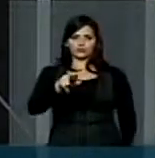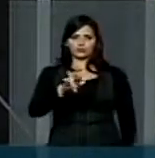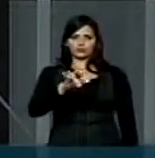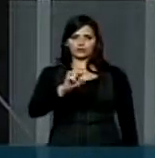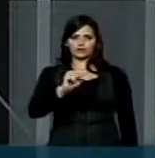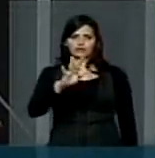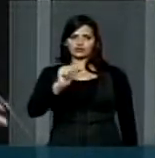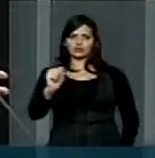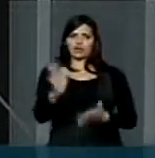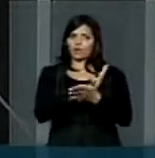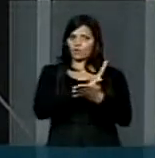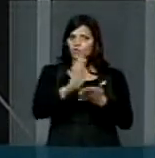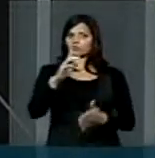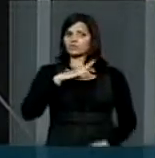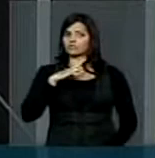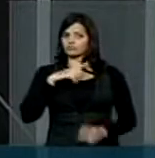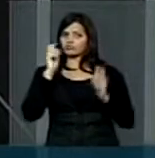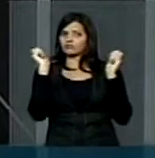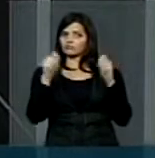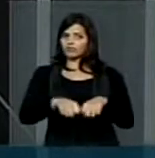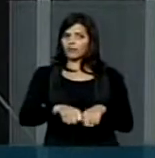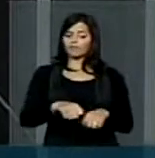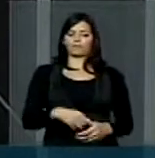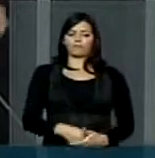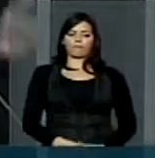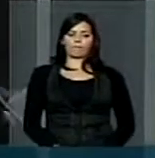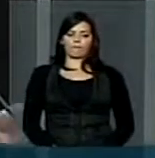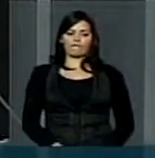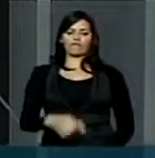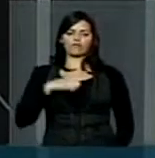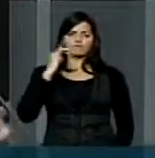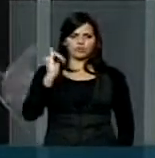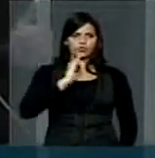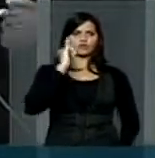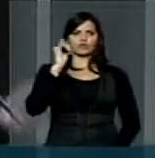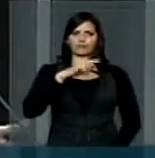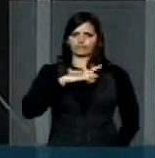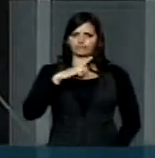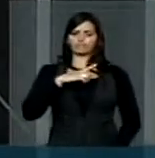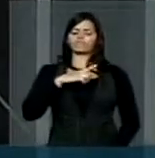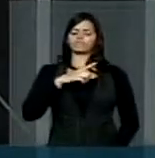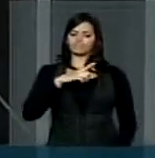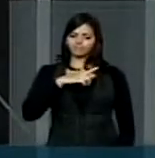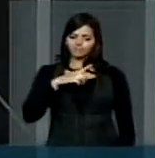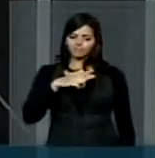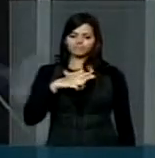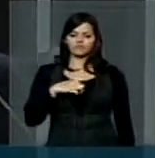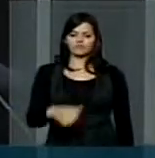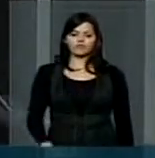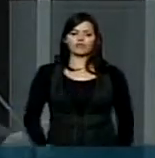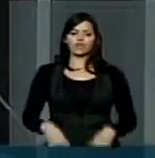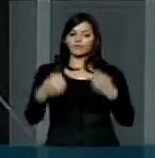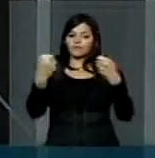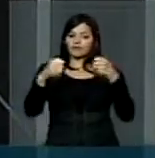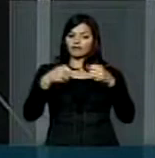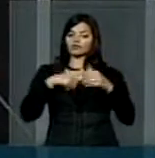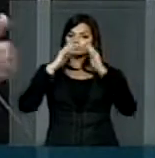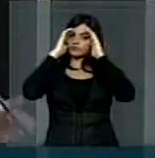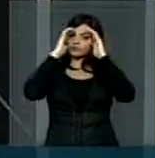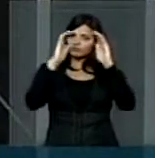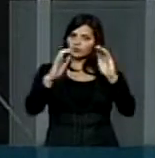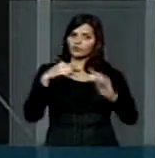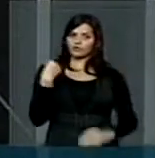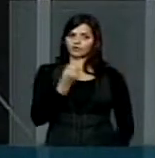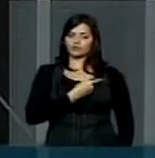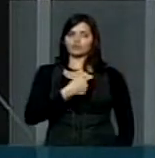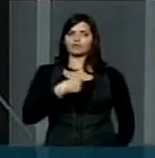algumas há, e muitas delas há, que são relevantes, importantes, que merecem o nosso respeito, o